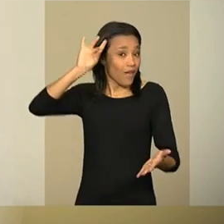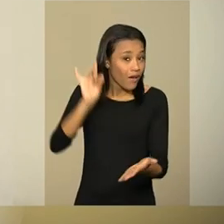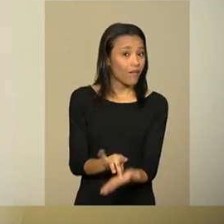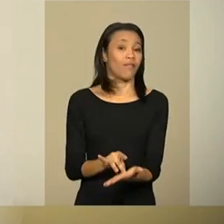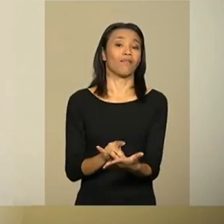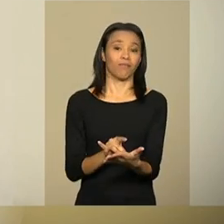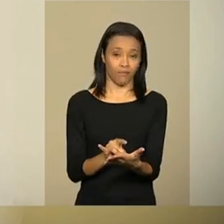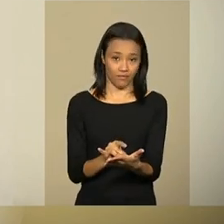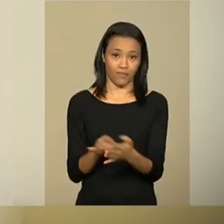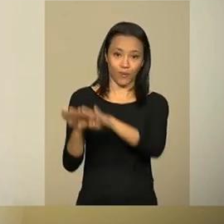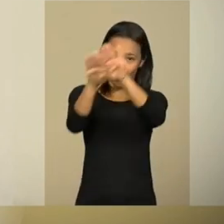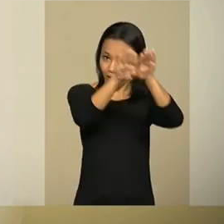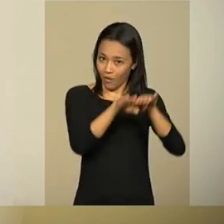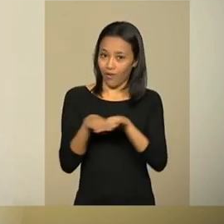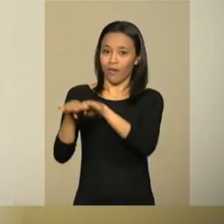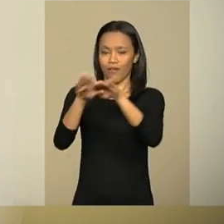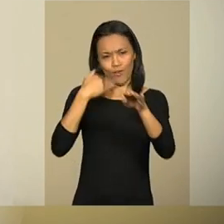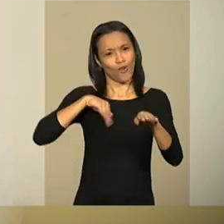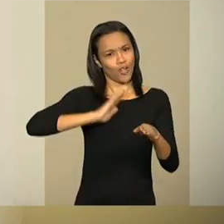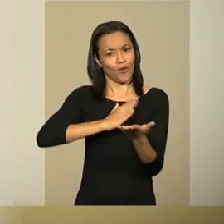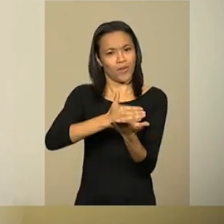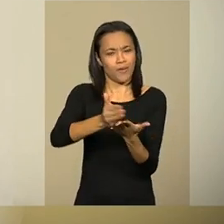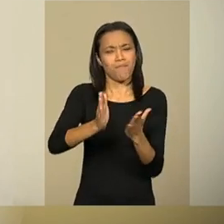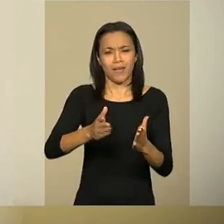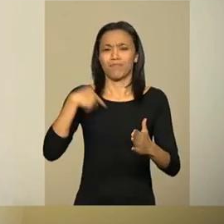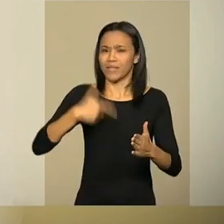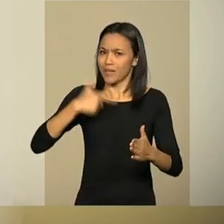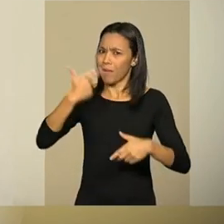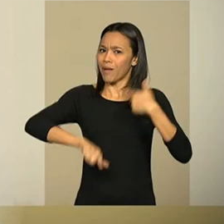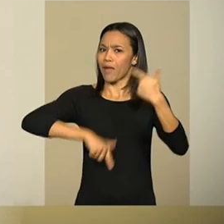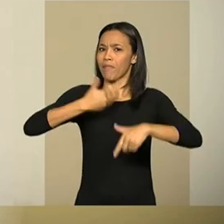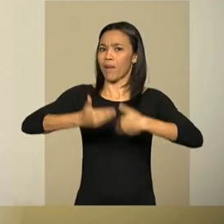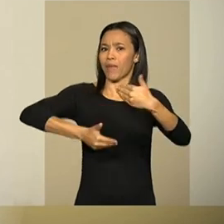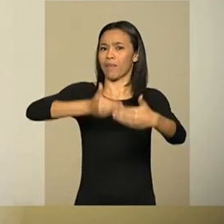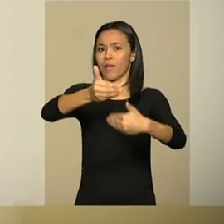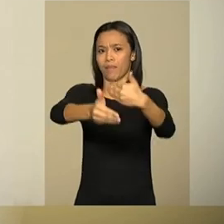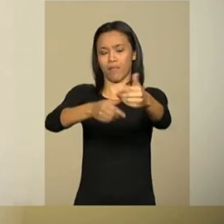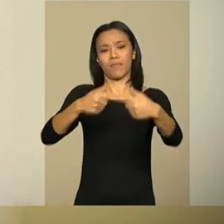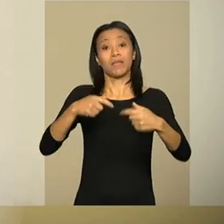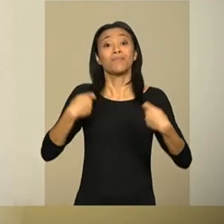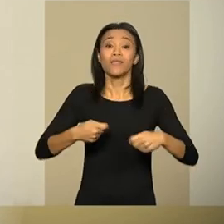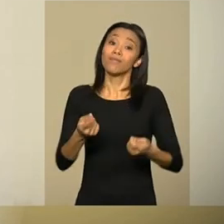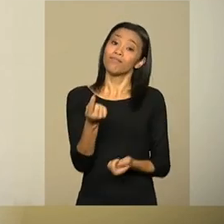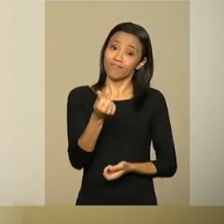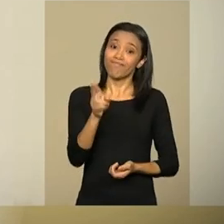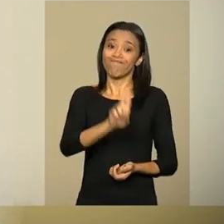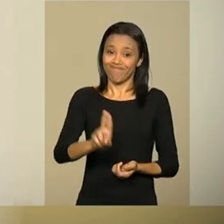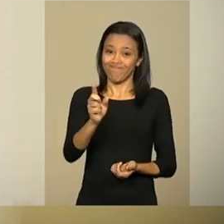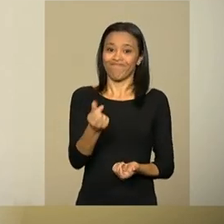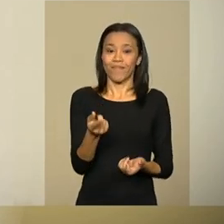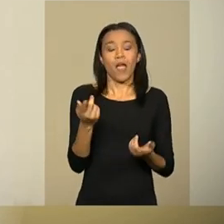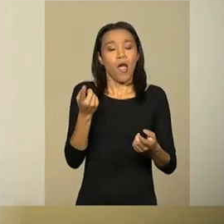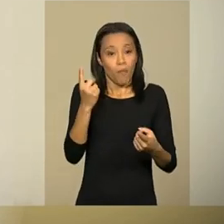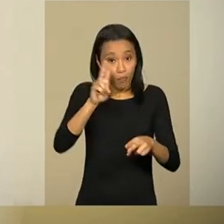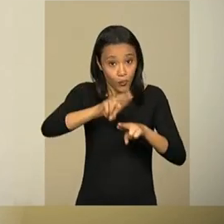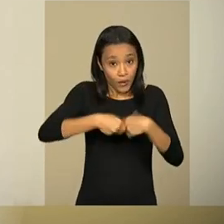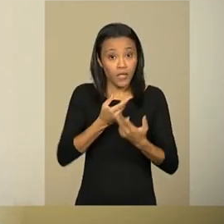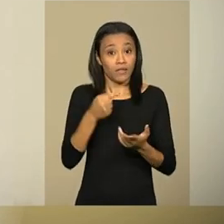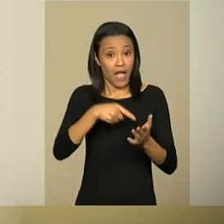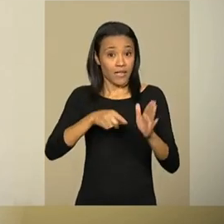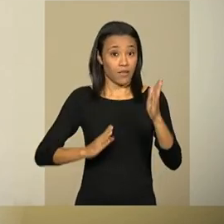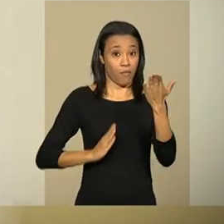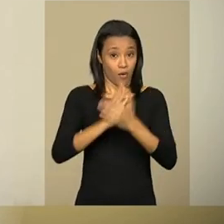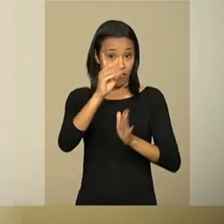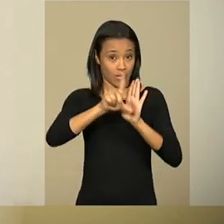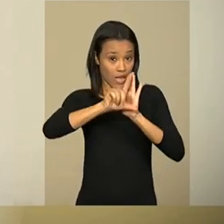realidade começamos mas temos muito que avançar e por isso precisamos de recursos daí Porque a provação desta